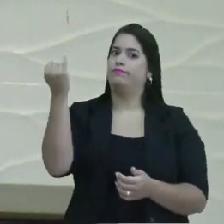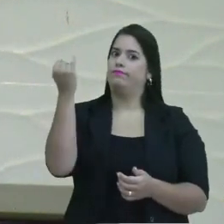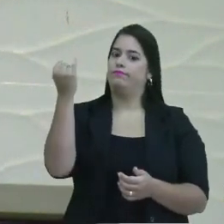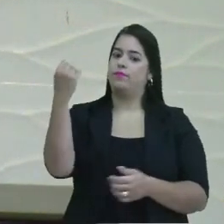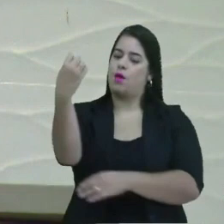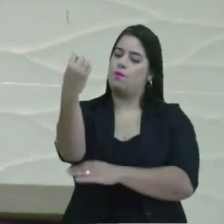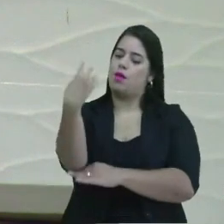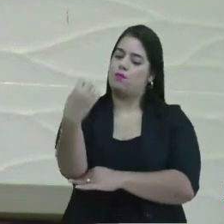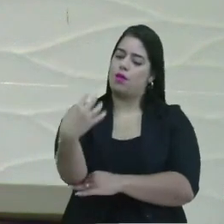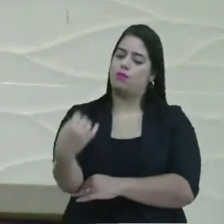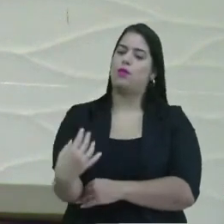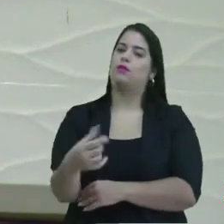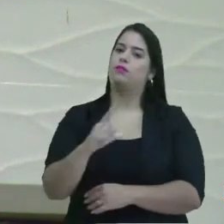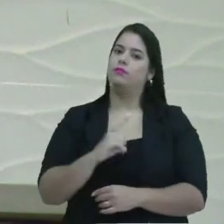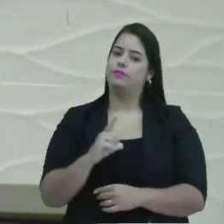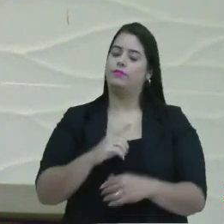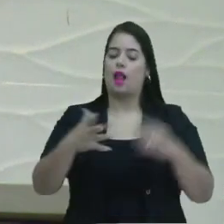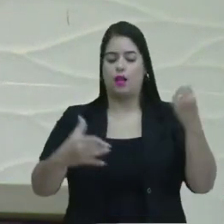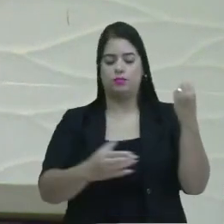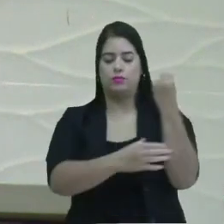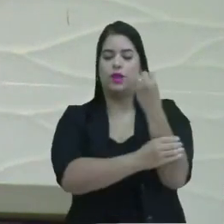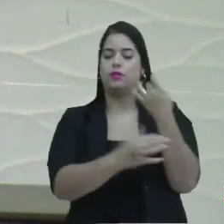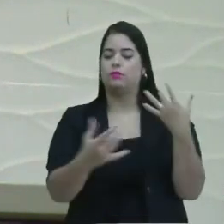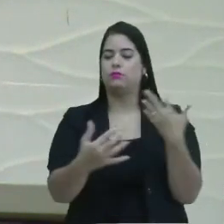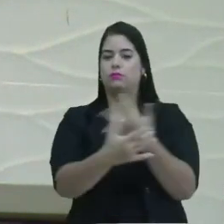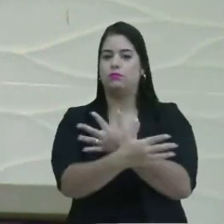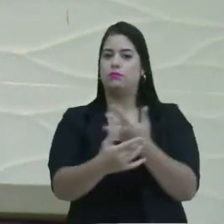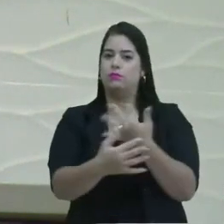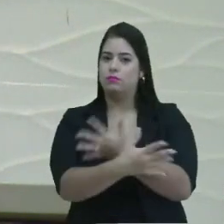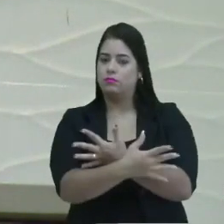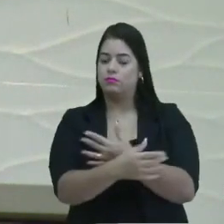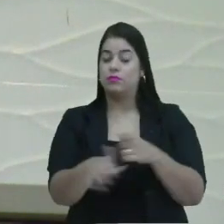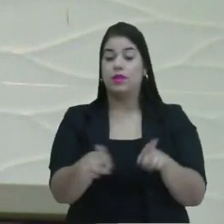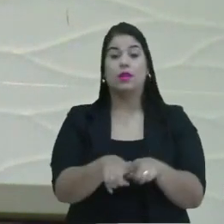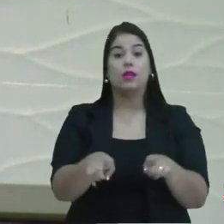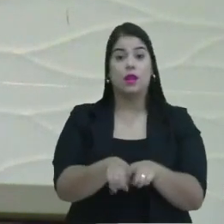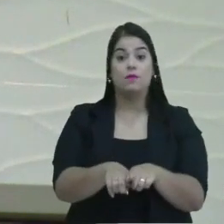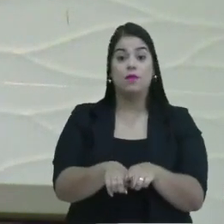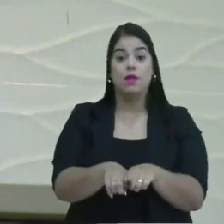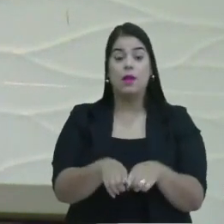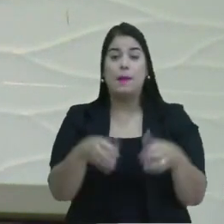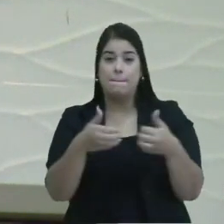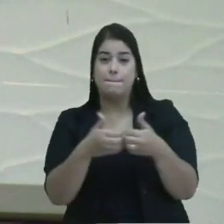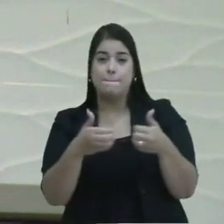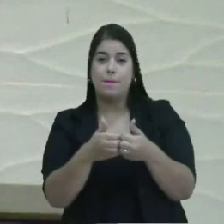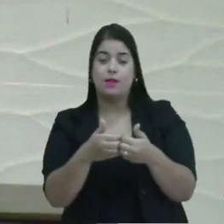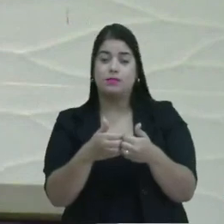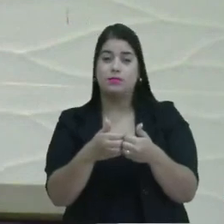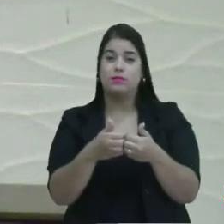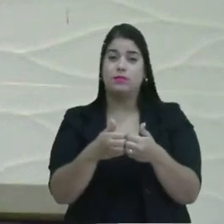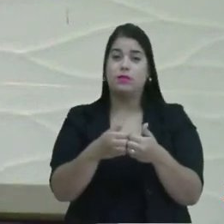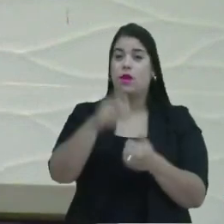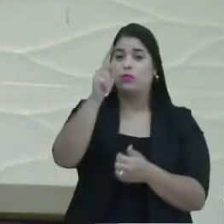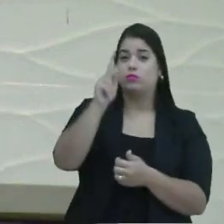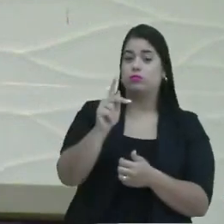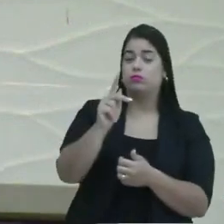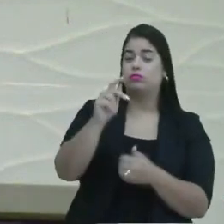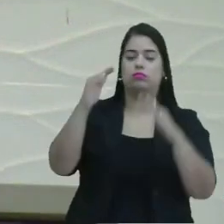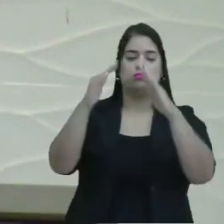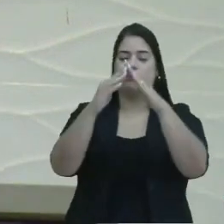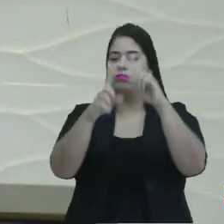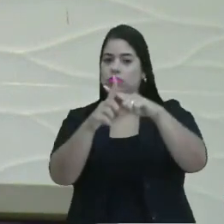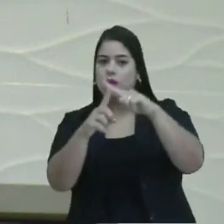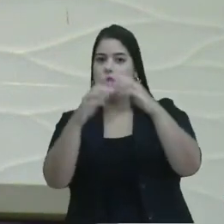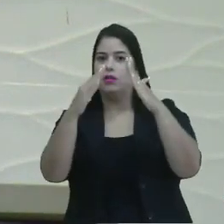vai trazer e a segurança para o trânsito. Bem como ali no cruzamento da Igreja Perpétuo Socorro, com a Escola Paroquial, o